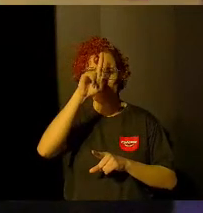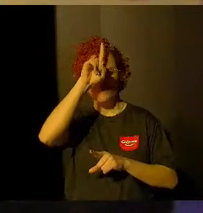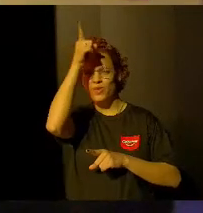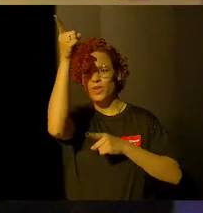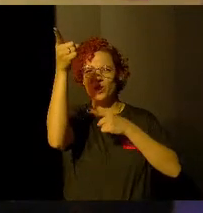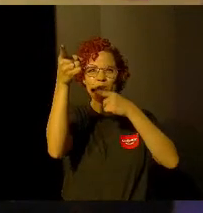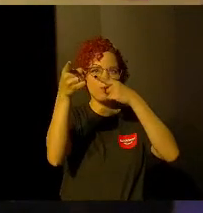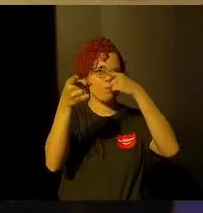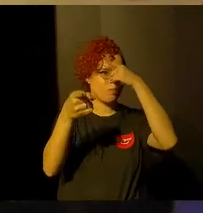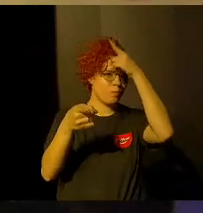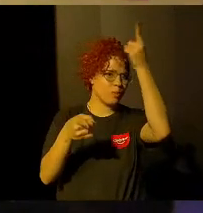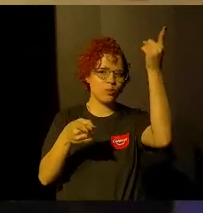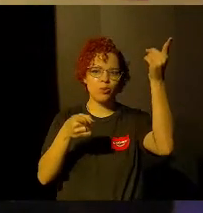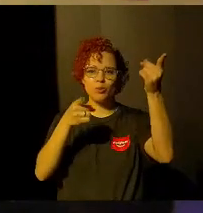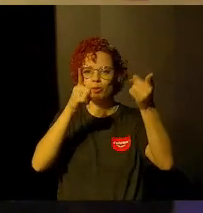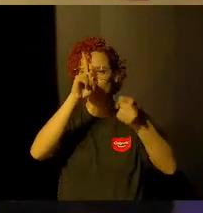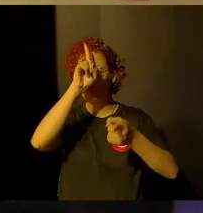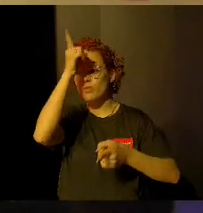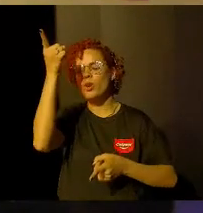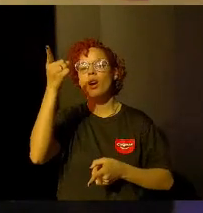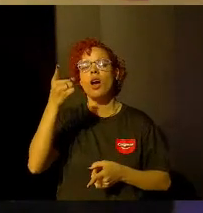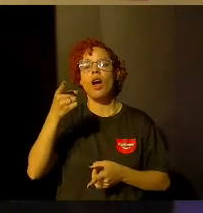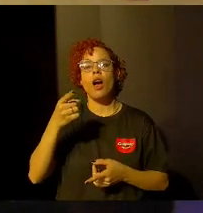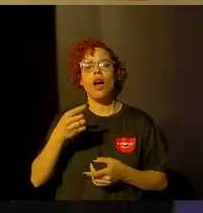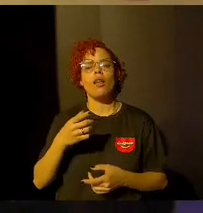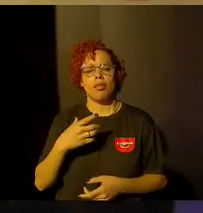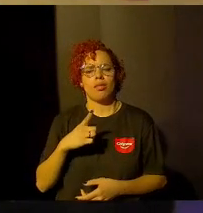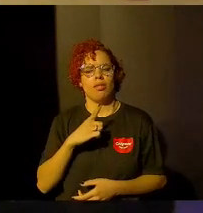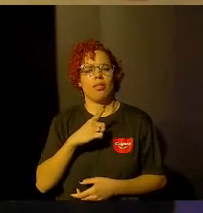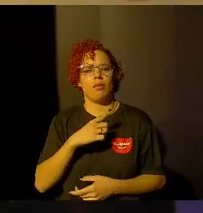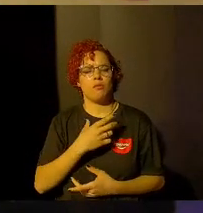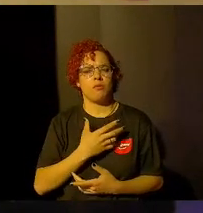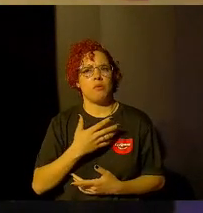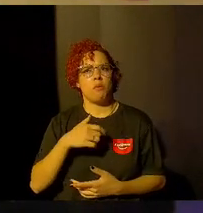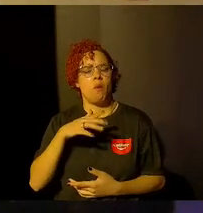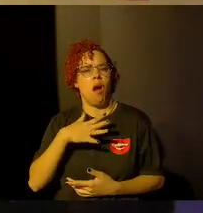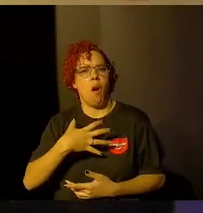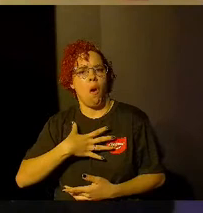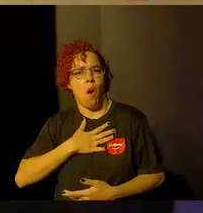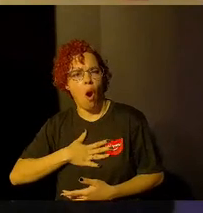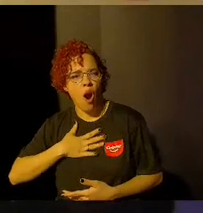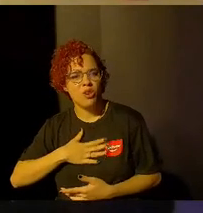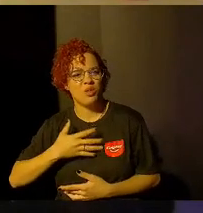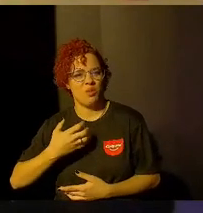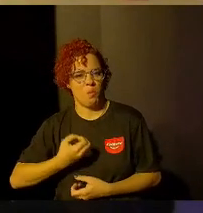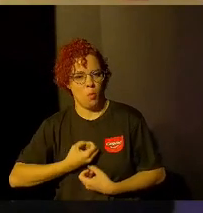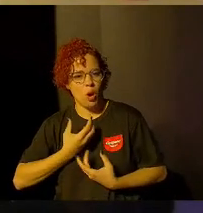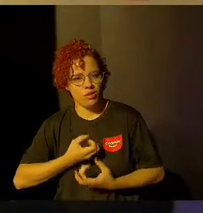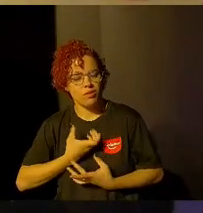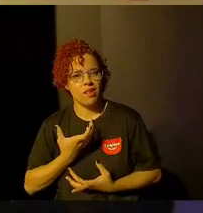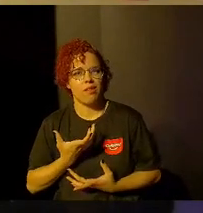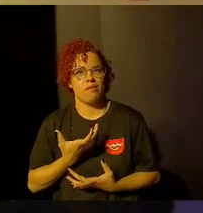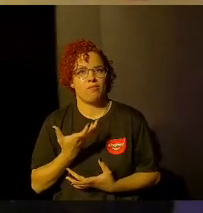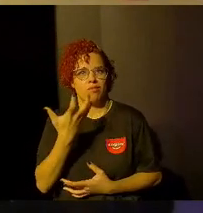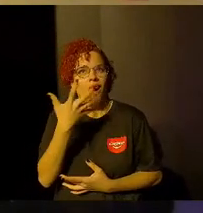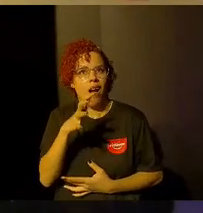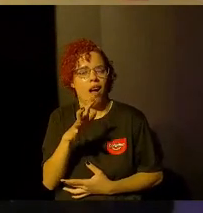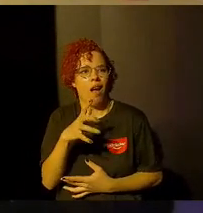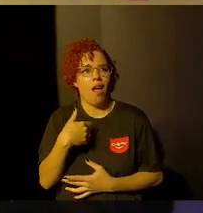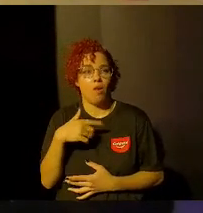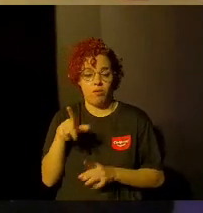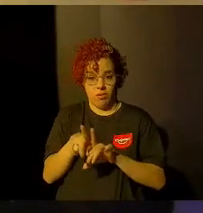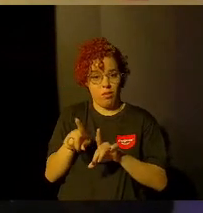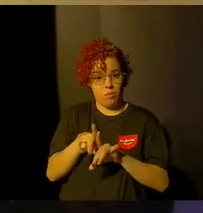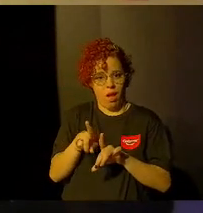tenho eu tenho um general gosta de poesia mas que é um mau caráter é um violador Eu também sou